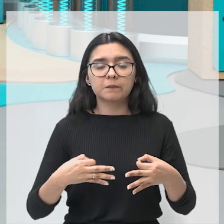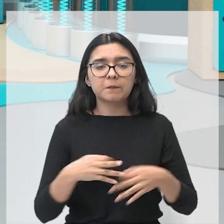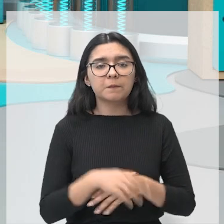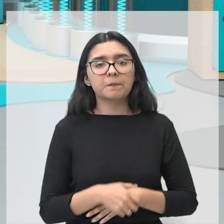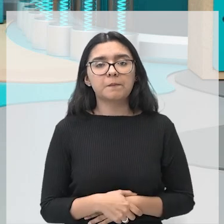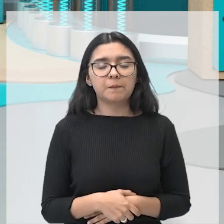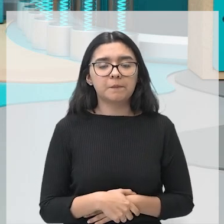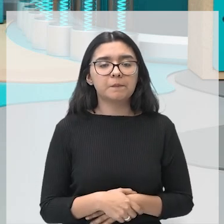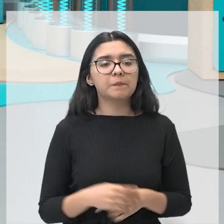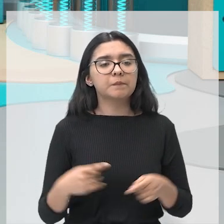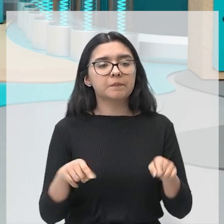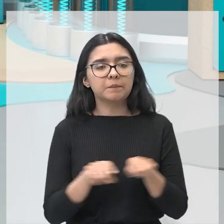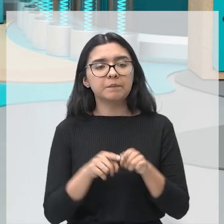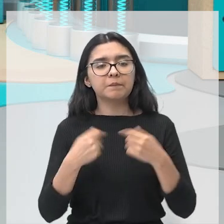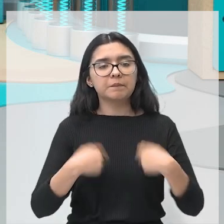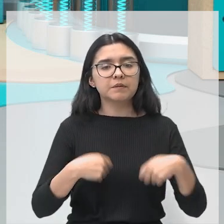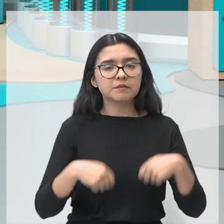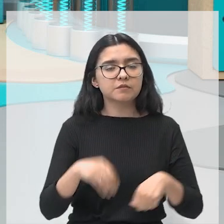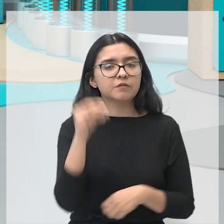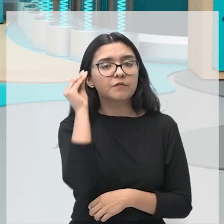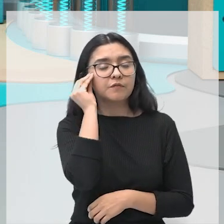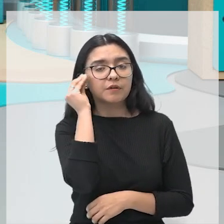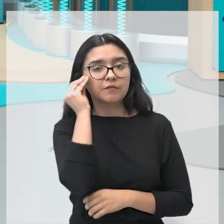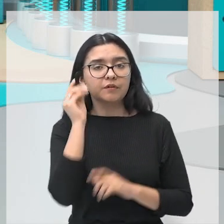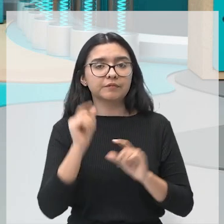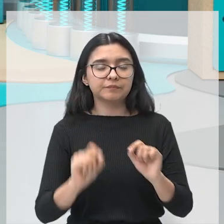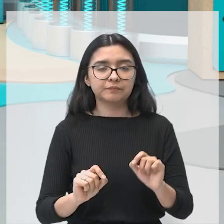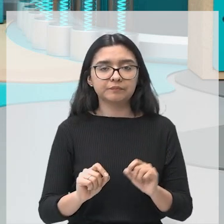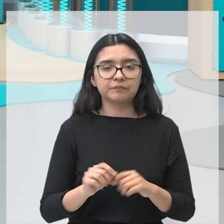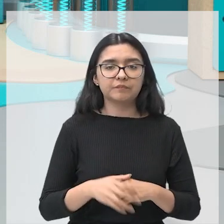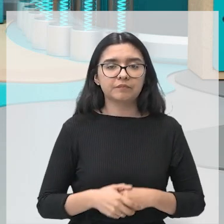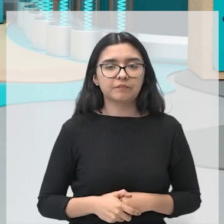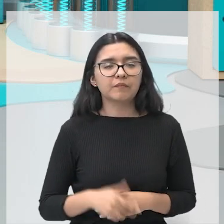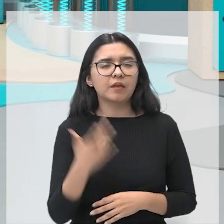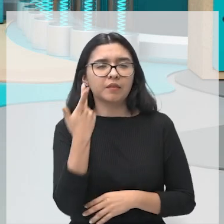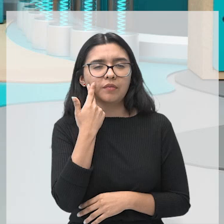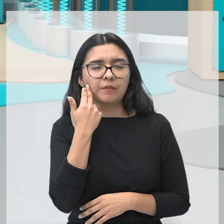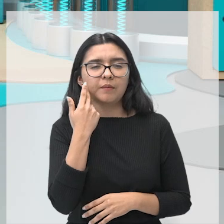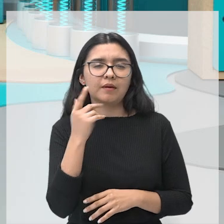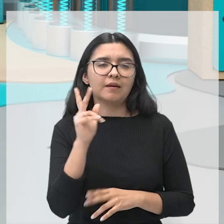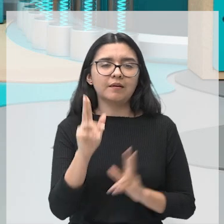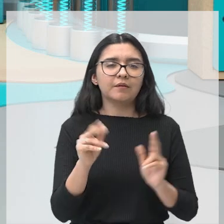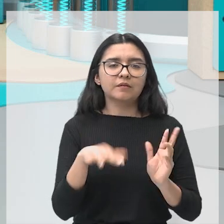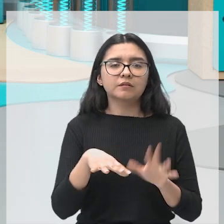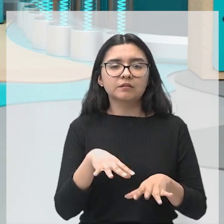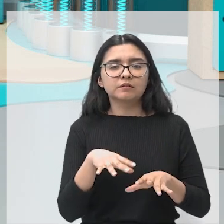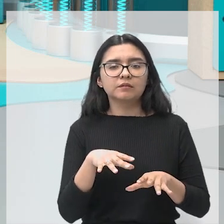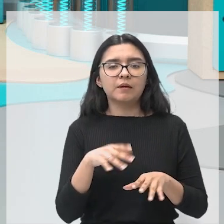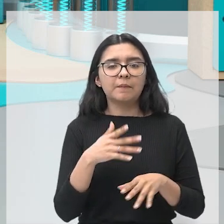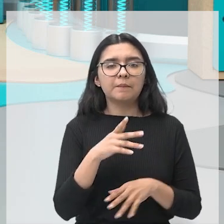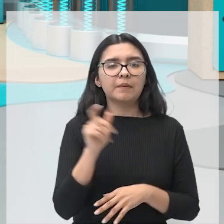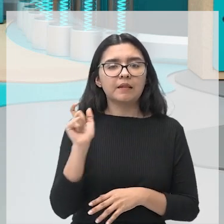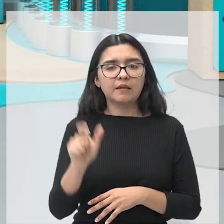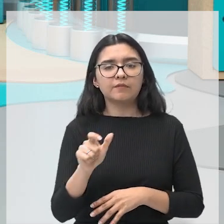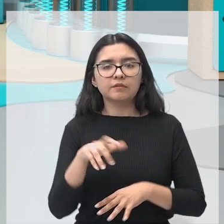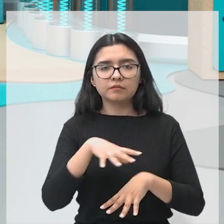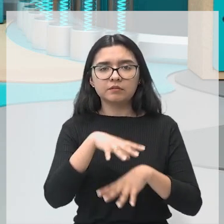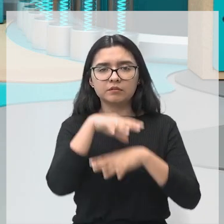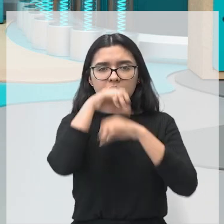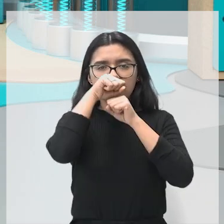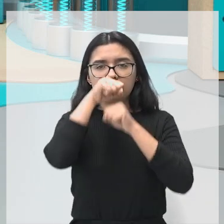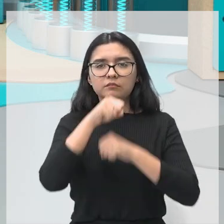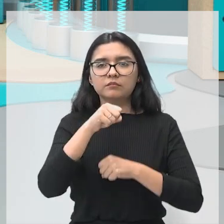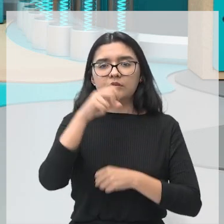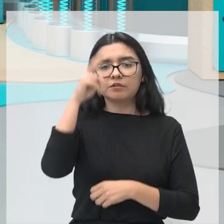preciso observar, isso é algo comum, que nem quando alguém fala em respirar perto da gente, se alguém fala a palavra respirar, a gente na